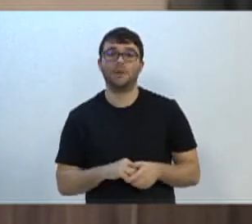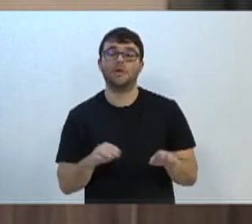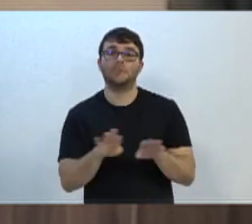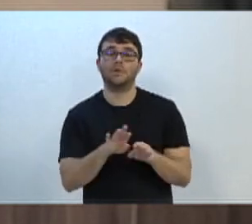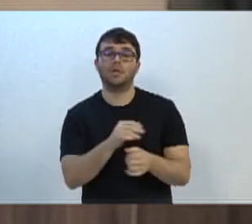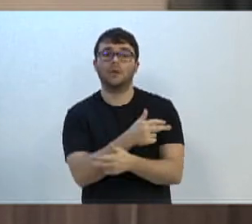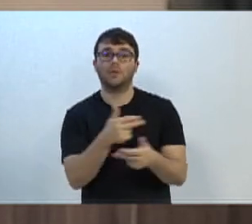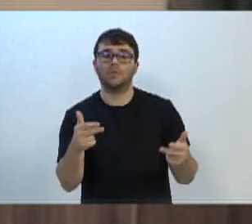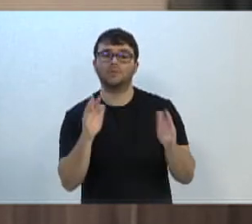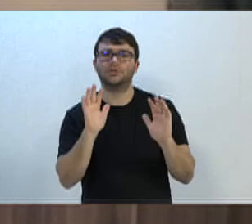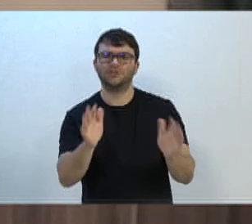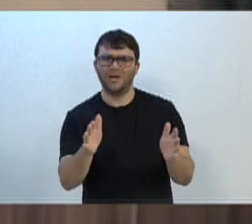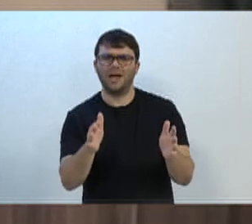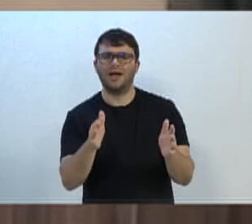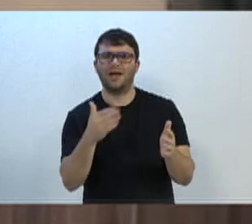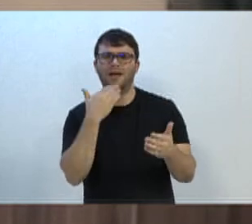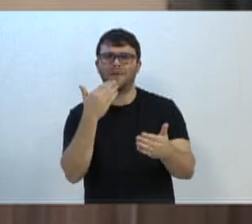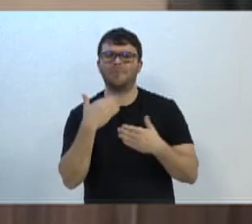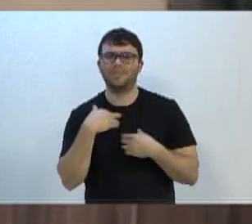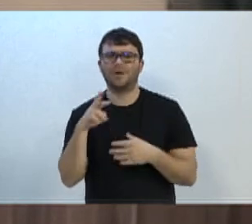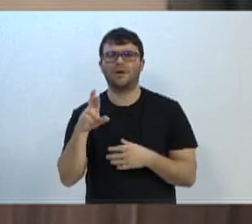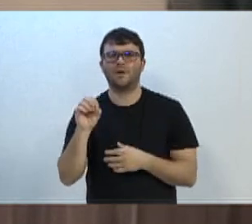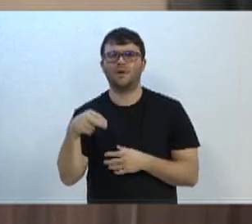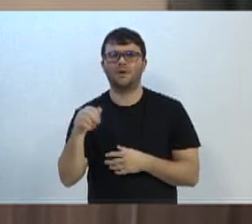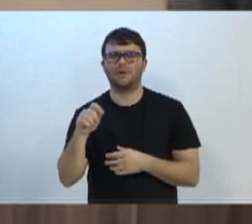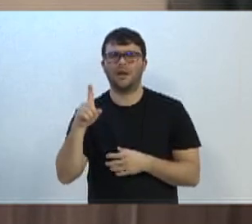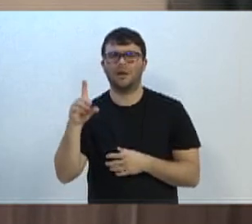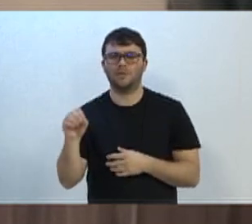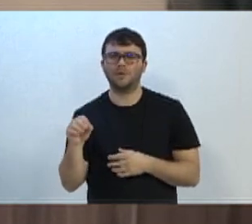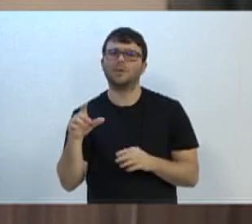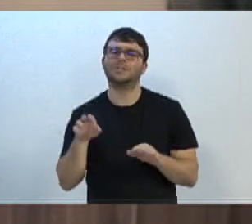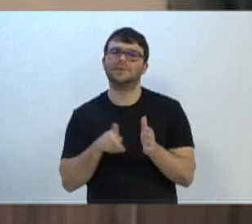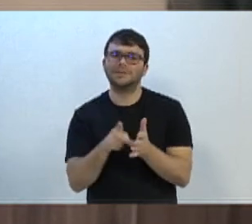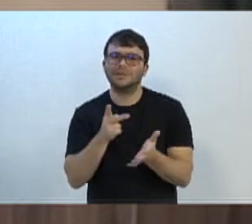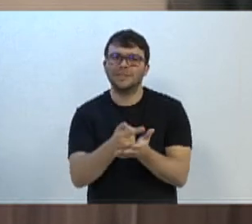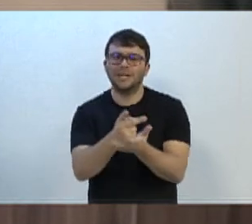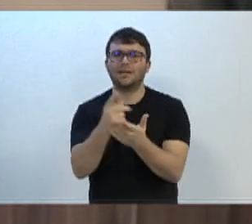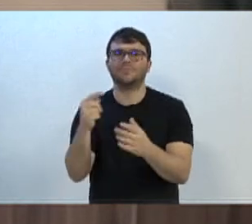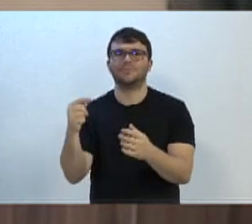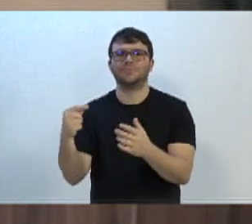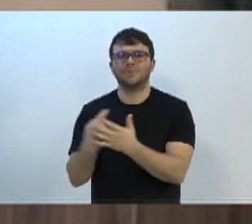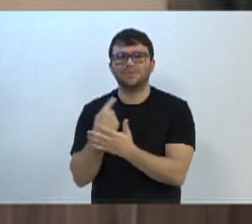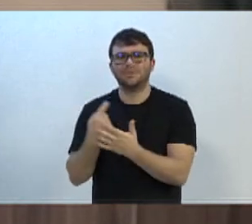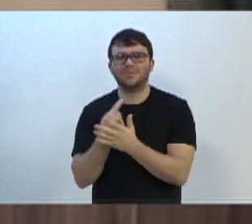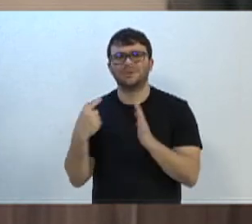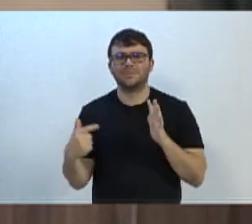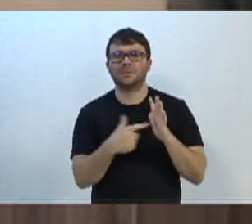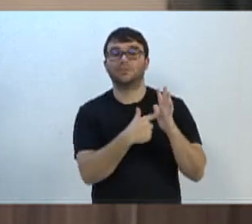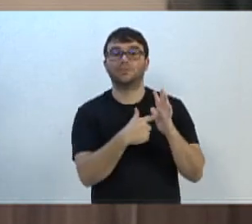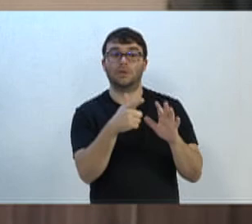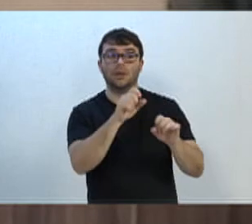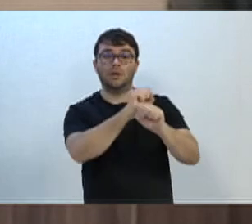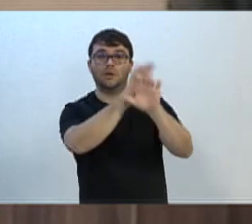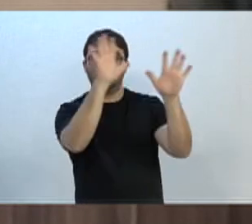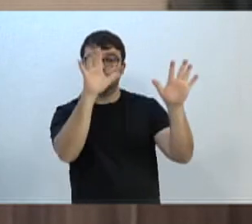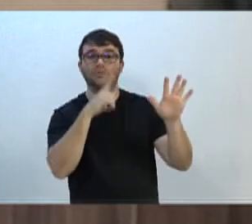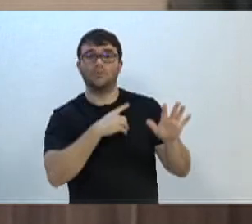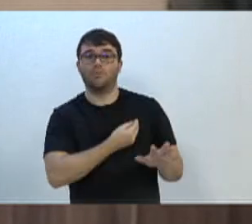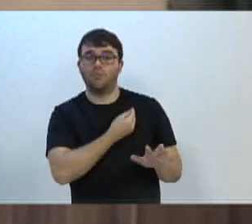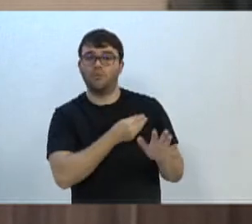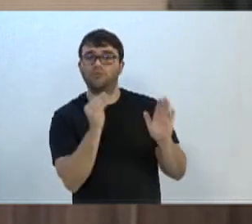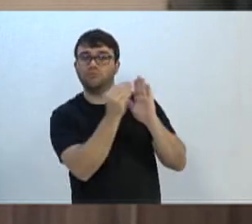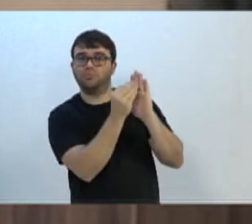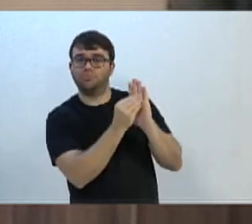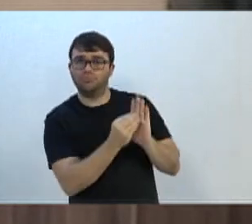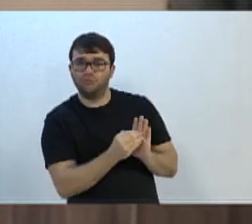colocações do Ronaldo dá a impressão assim sempre em questão que é uma denúncia algumas questões assim a transparência ela ocorre existe ó do